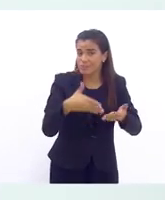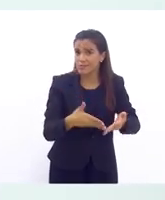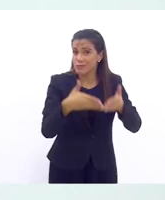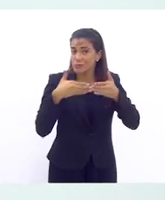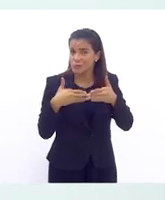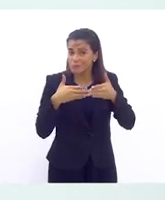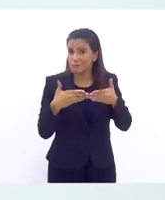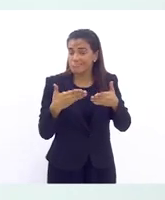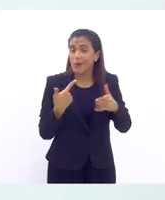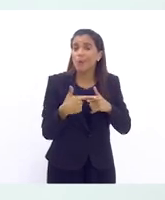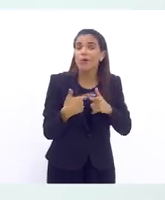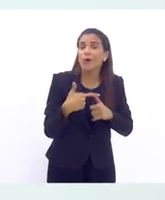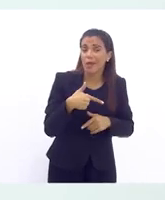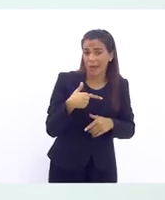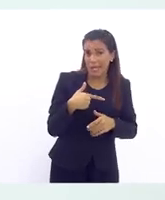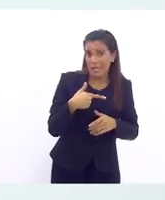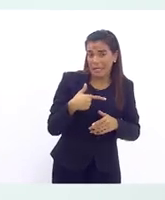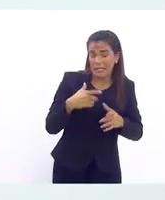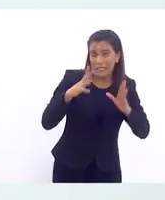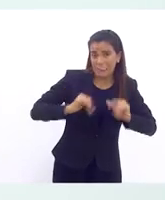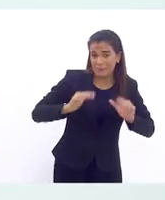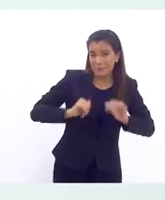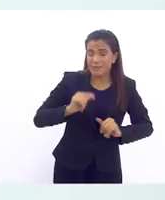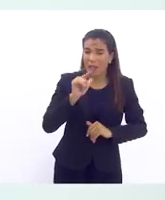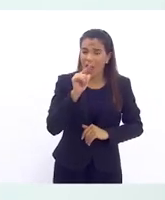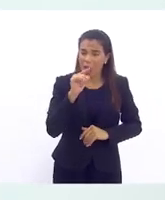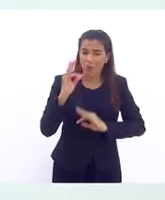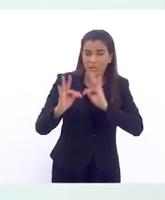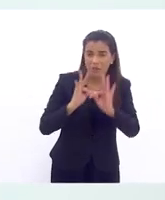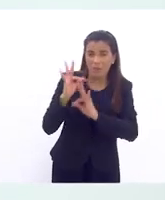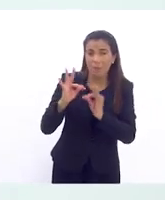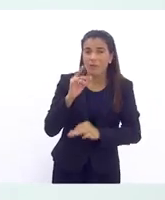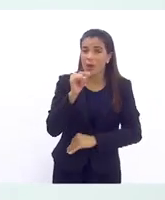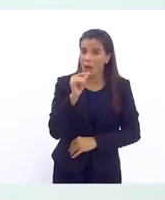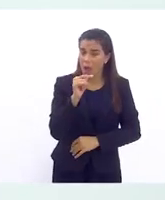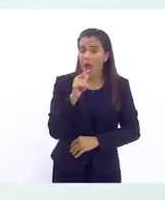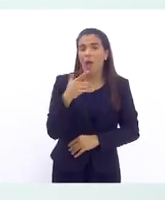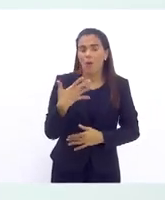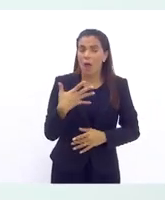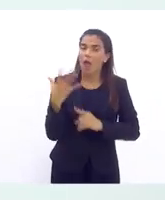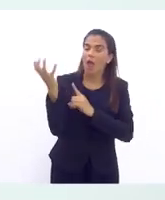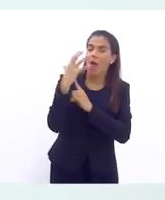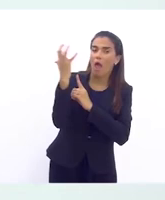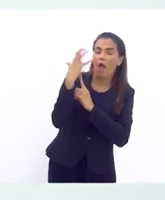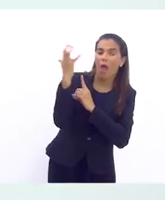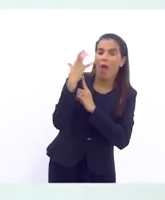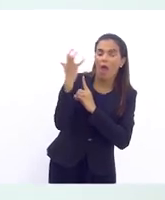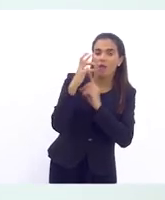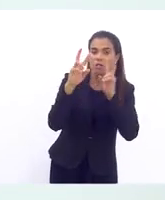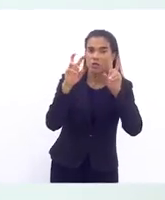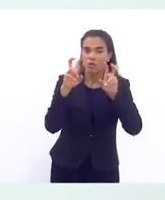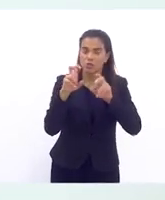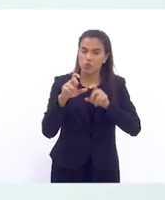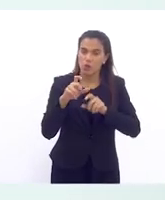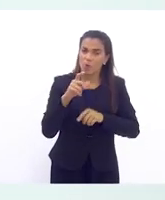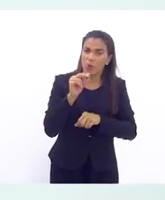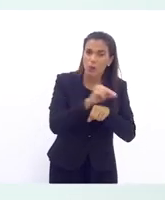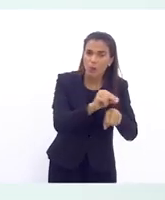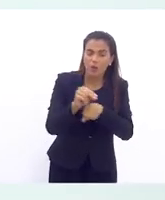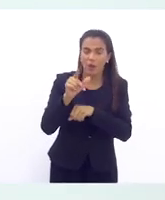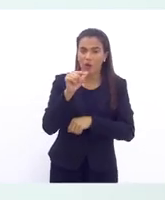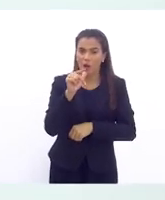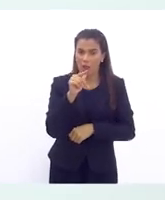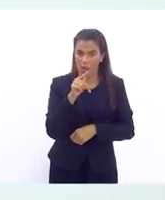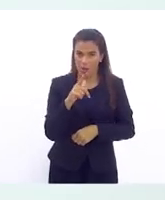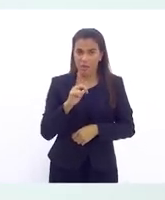comitês de bacia porque realmente saneamento é um dos uma das maiores pressões sobre os recursos hídricos então Lembrando que a